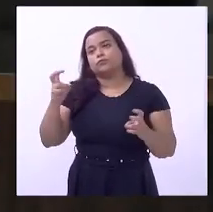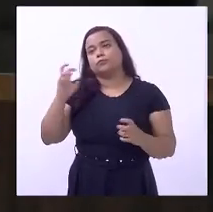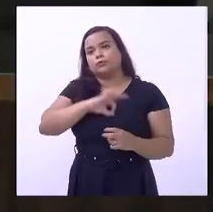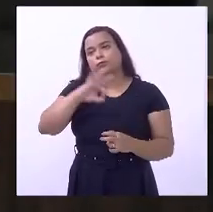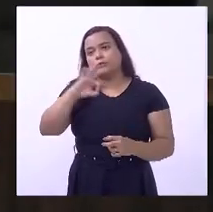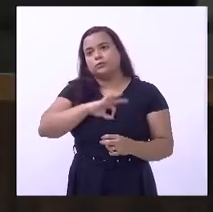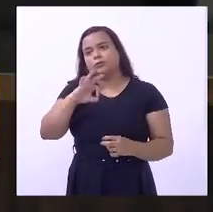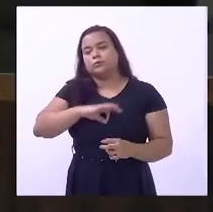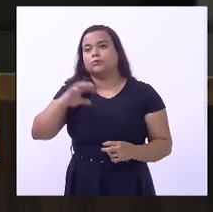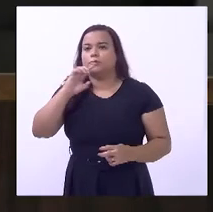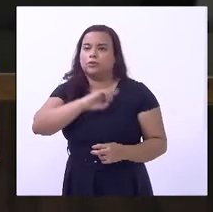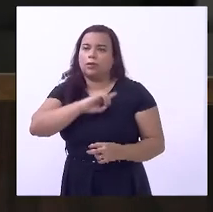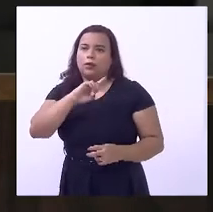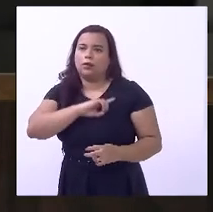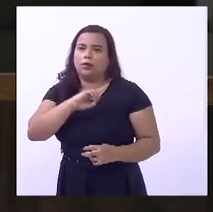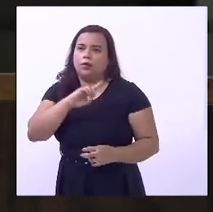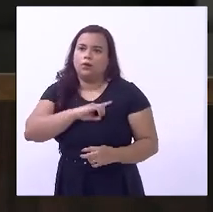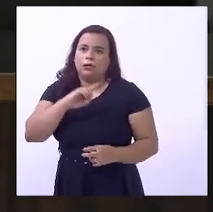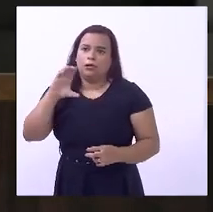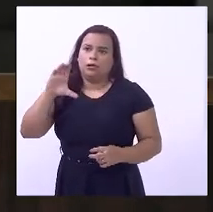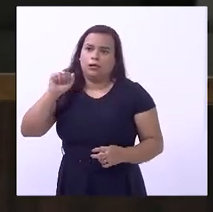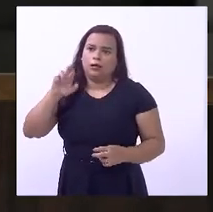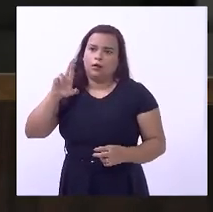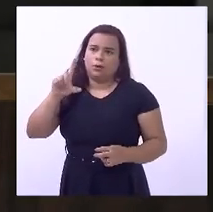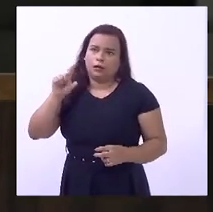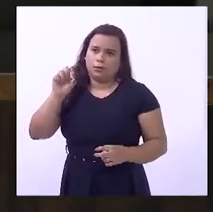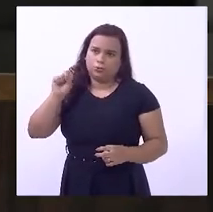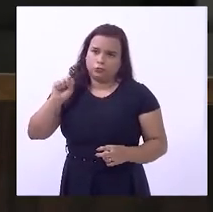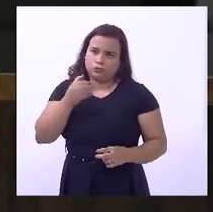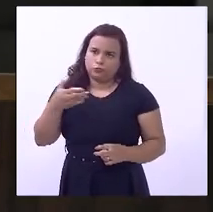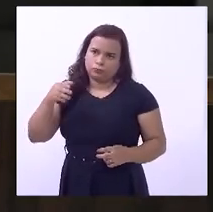Augusto. Delegado Carlos Augusto.